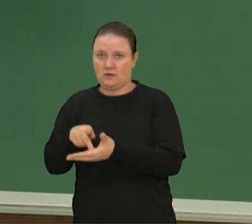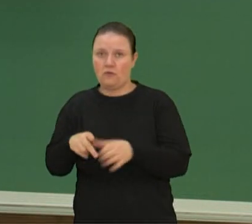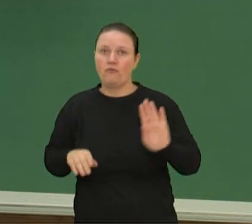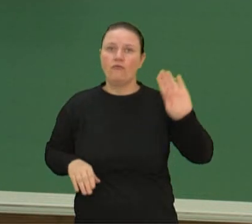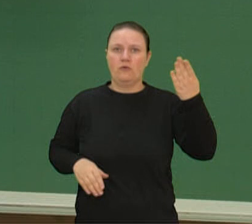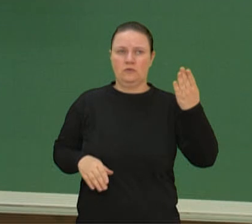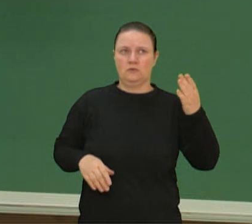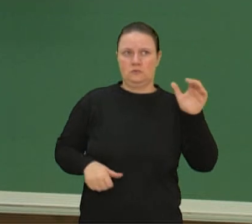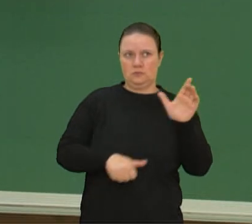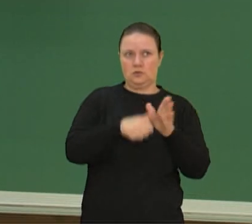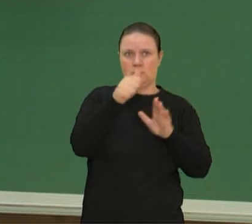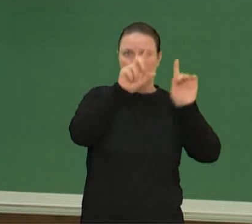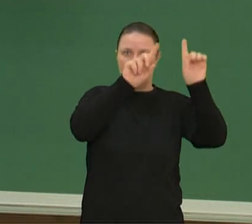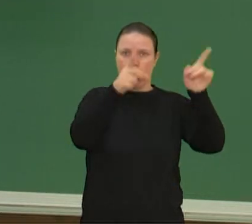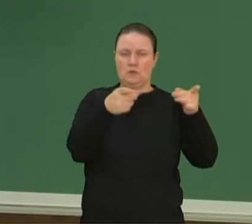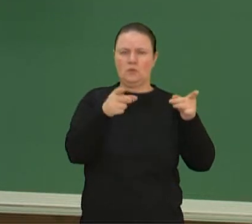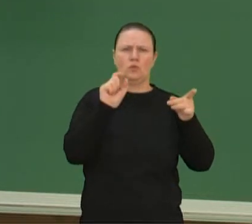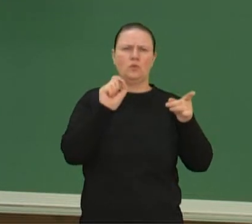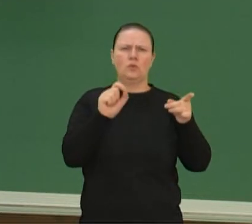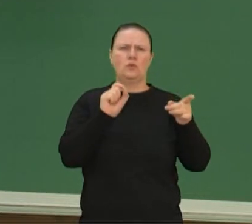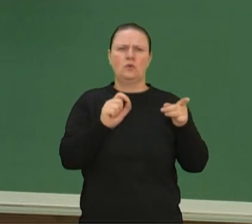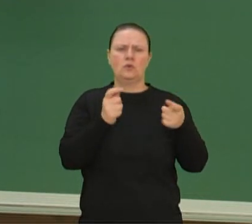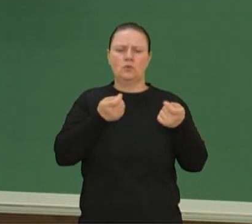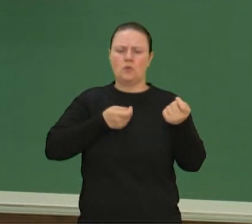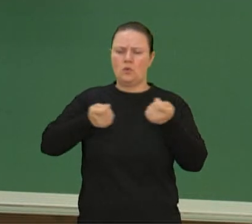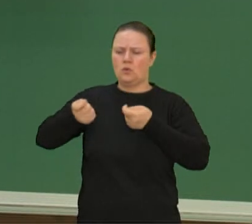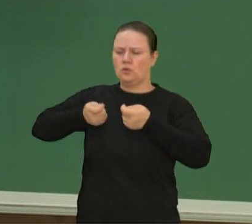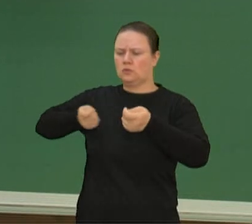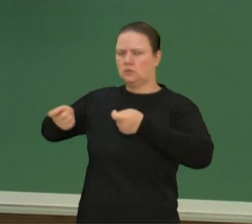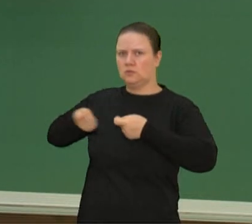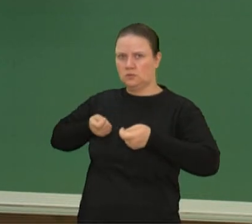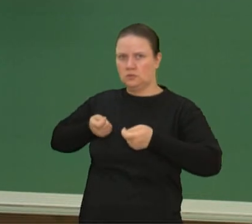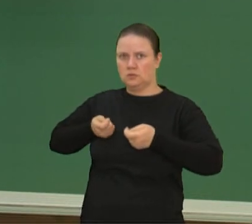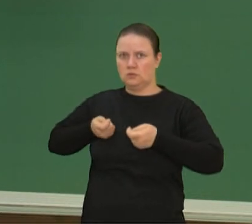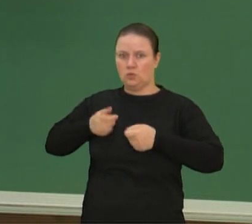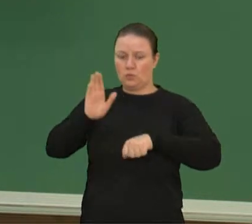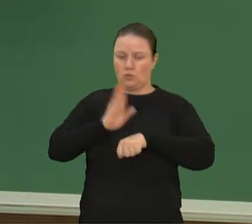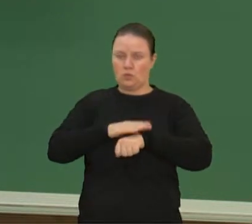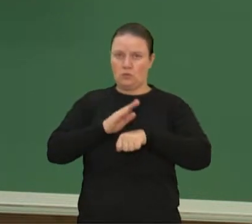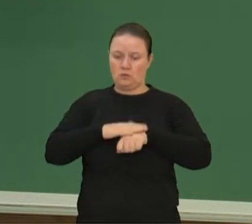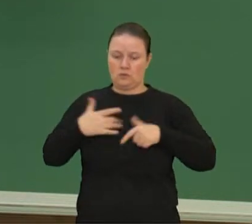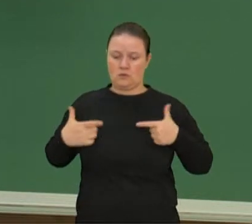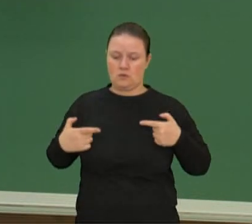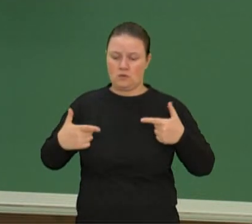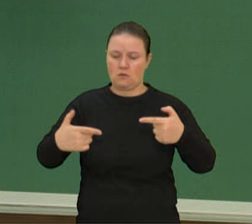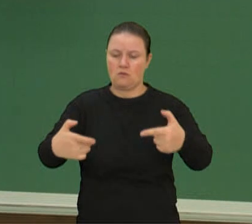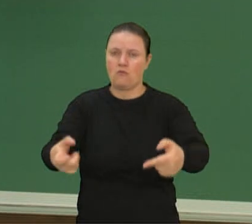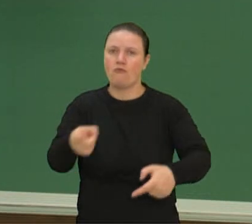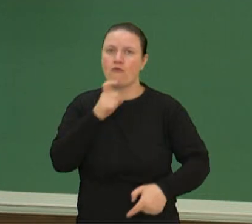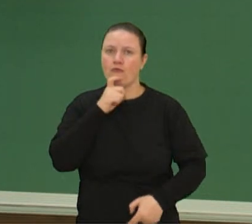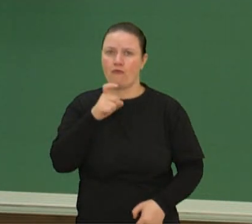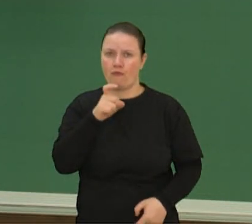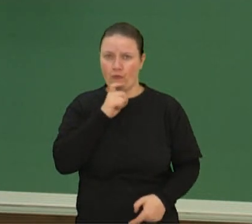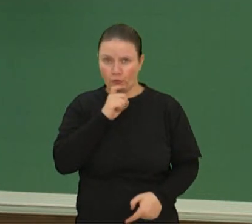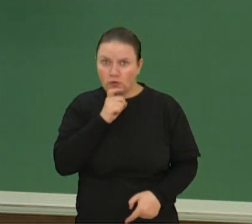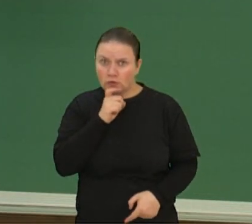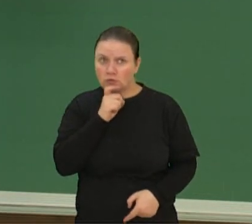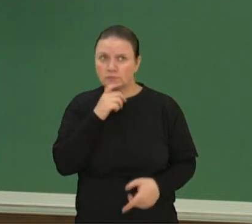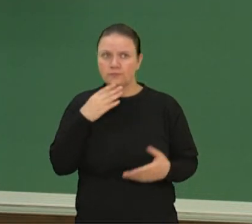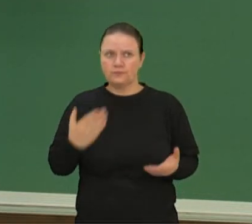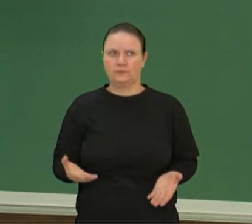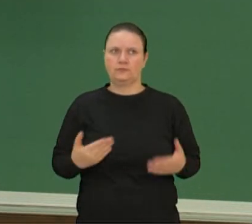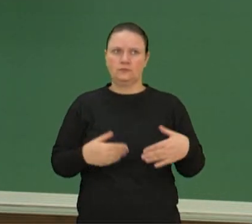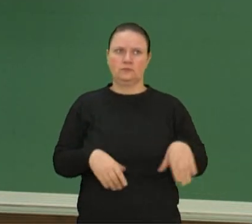a ciência da administração foi incorporada pelas academias durante a Guerra Fria, que aconteceu de 1945 a